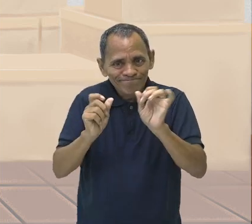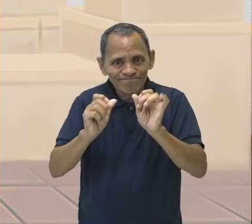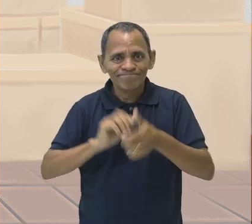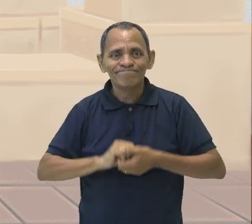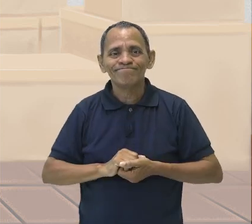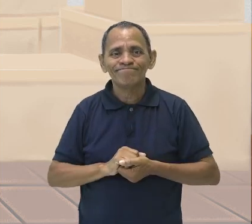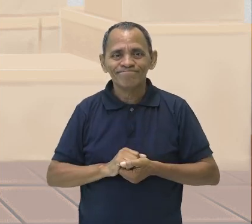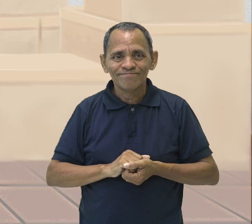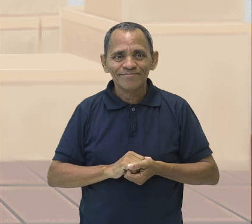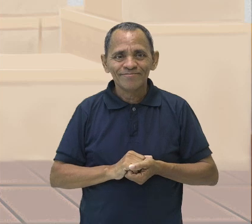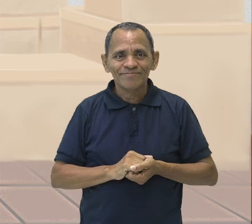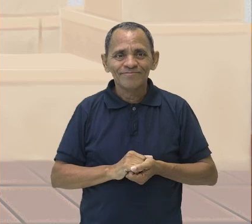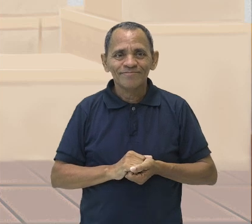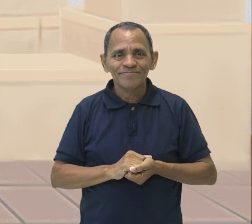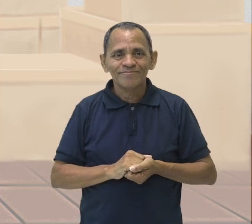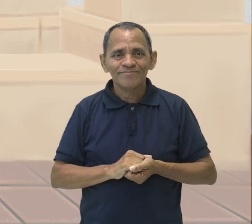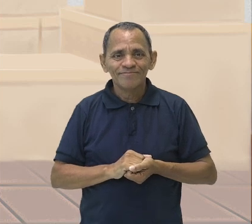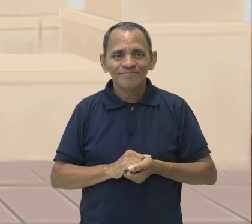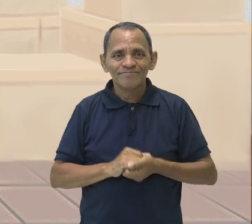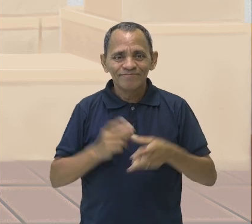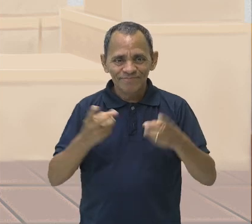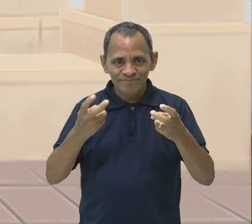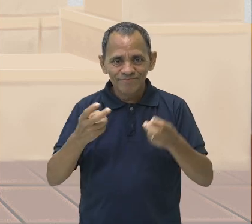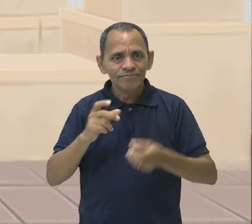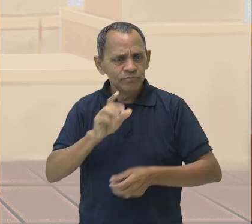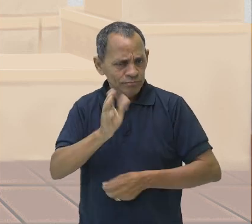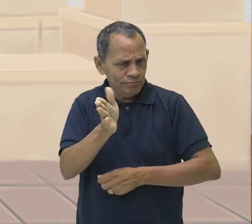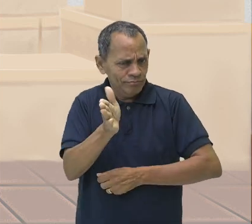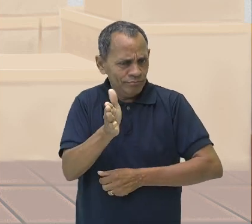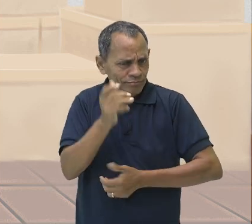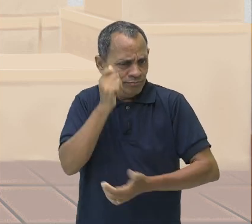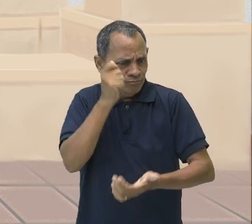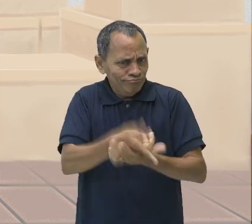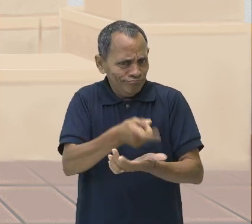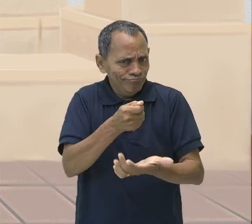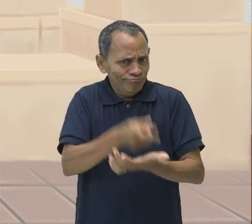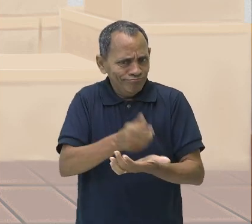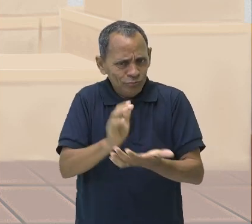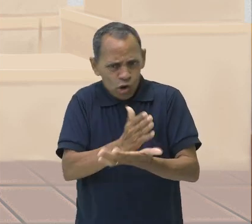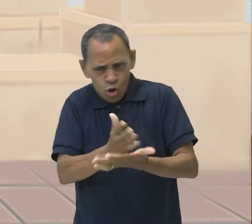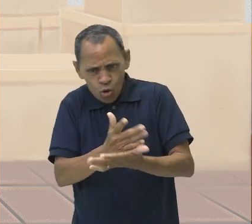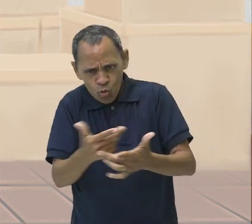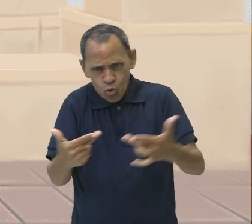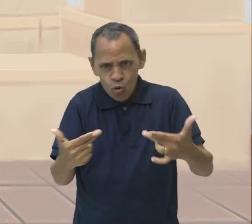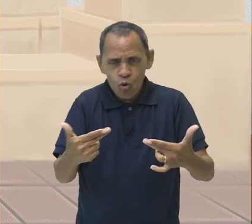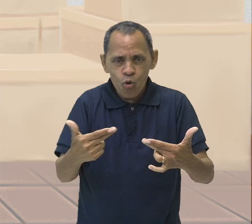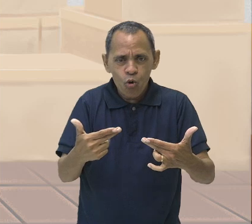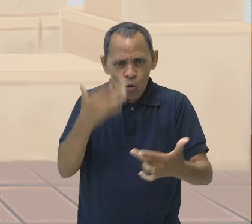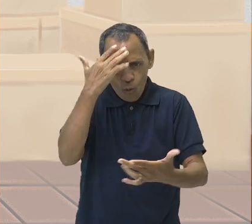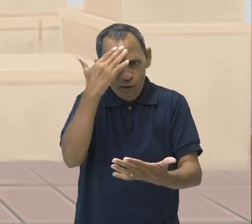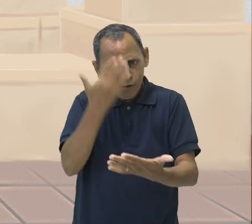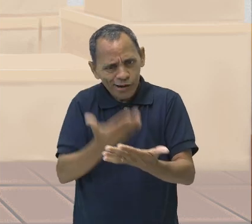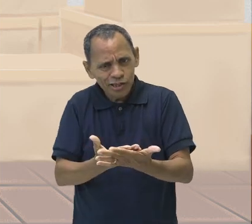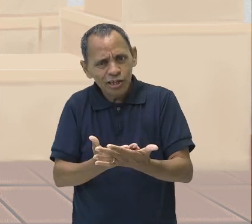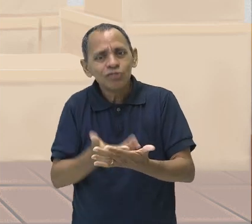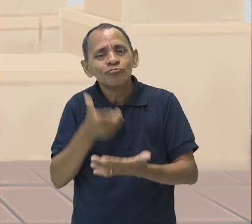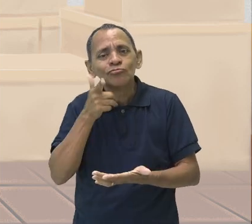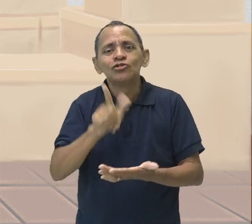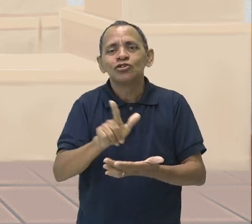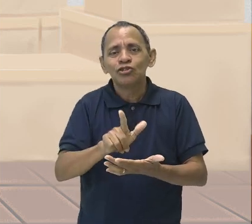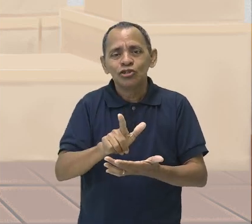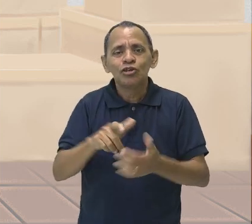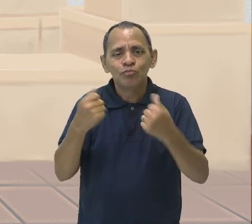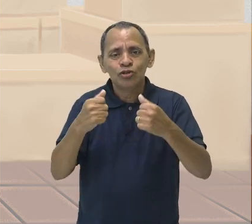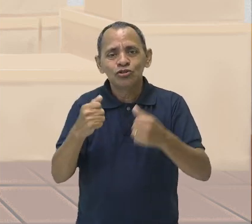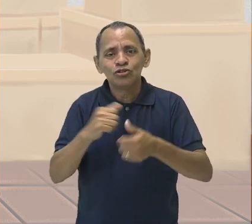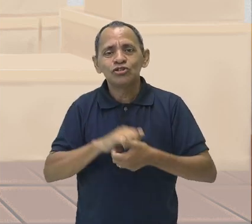cálculos aqui, né? Então, eu já fiz aqui, já comprei algumas coisas aqui, tá? Acho que vai dar bom, hein? Tem que pegar alguns empréstimos aí,